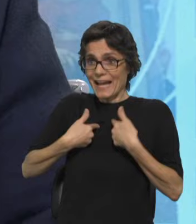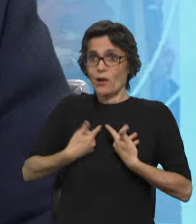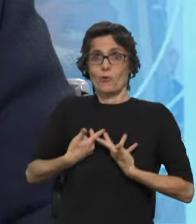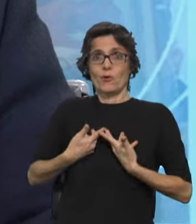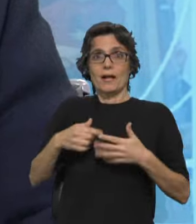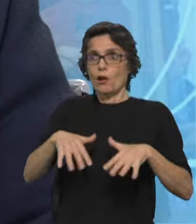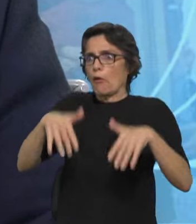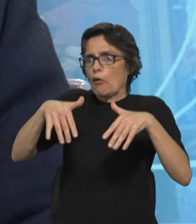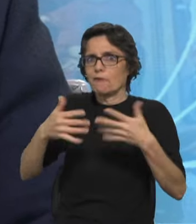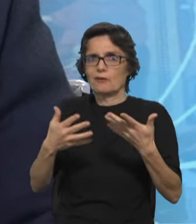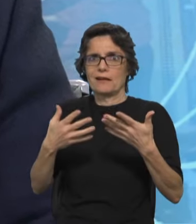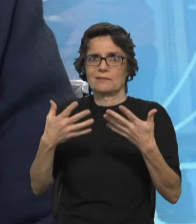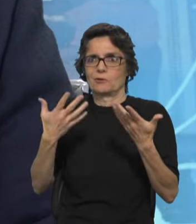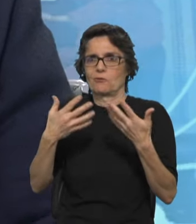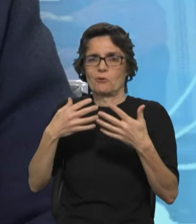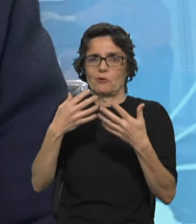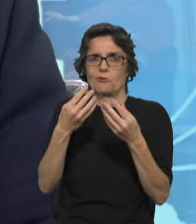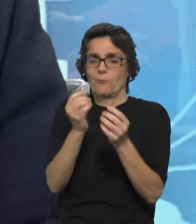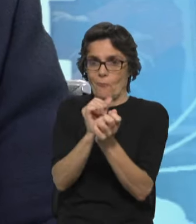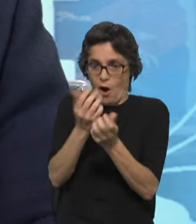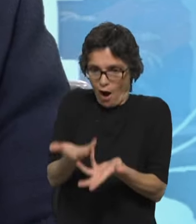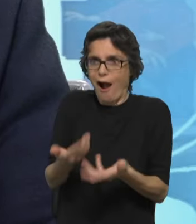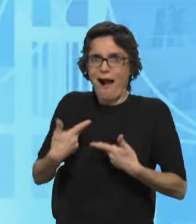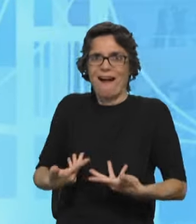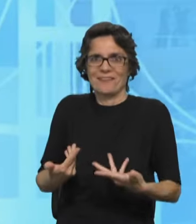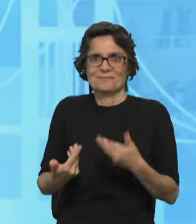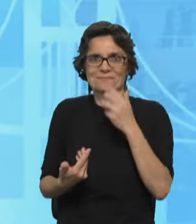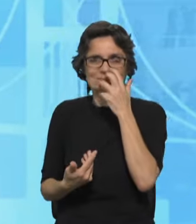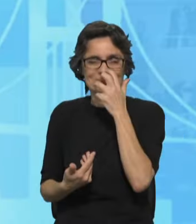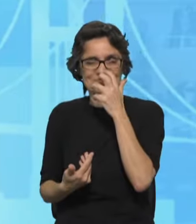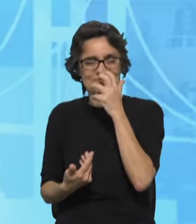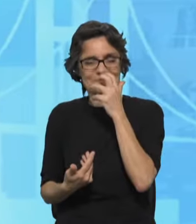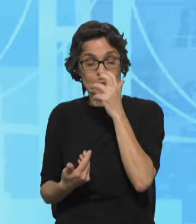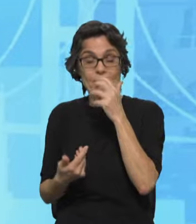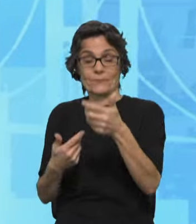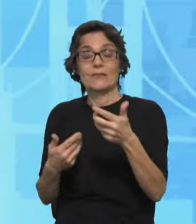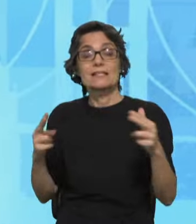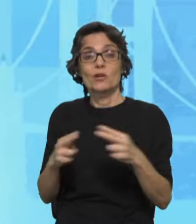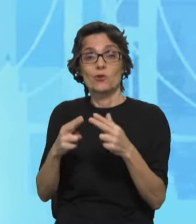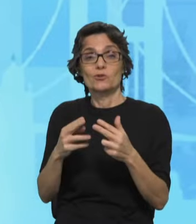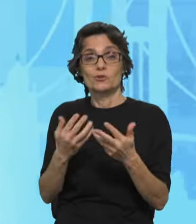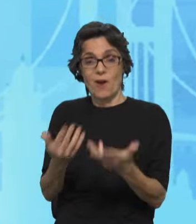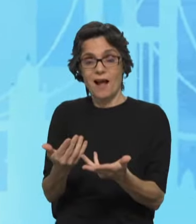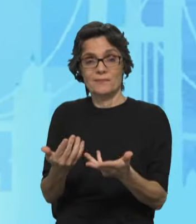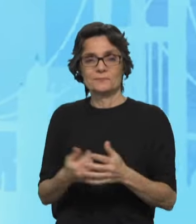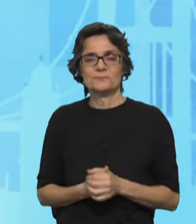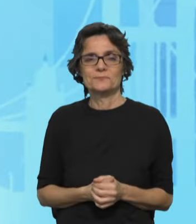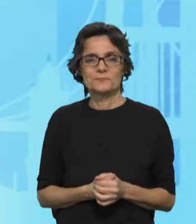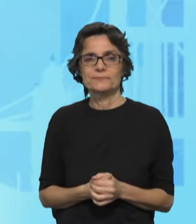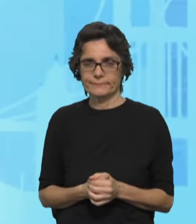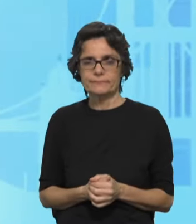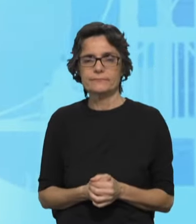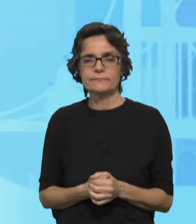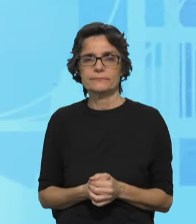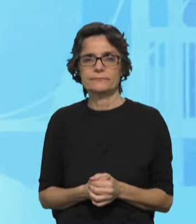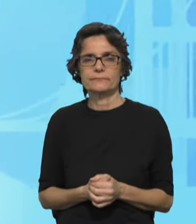um fantasma, não sou um espírito, sou eu mesmo. Há sempre de facto esse encontro, essa relação com o ressuscitado. E indo ao encontro